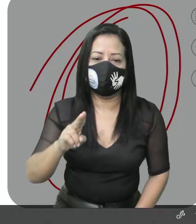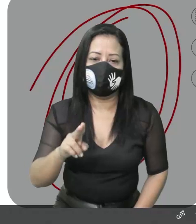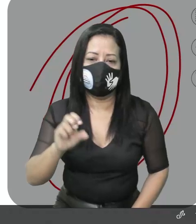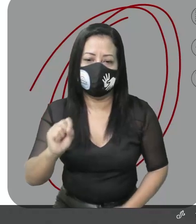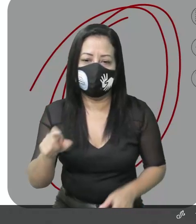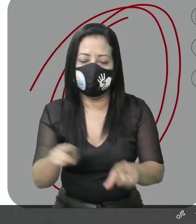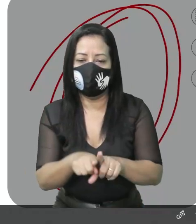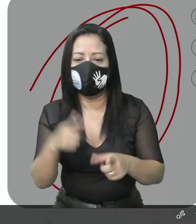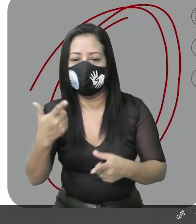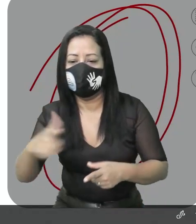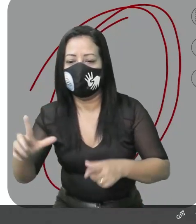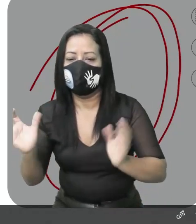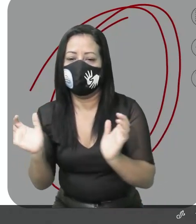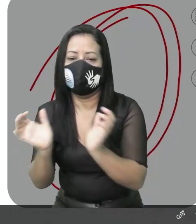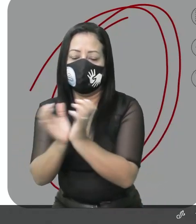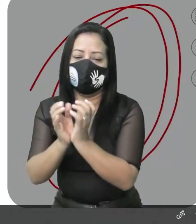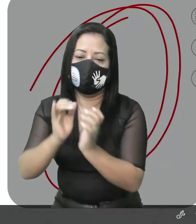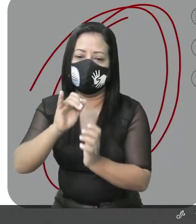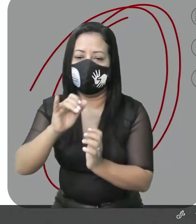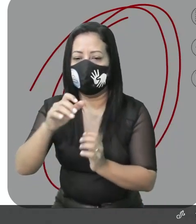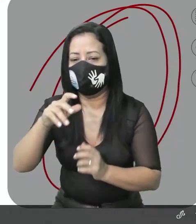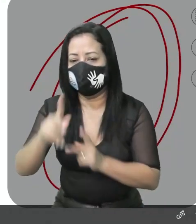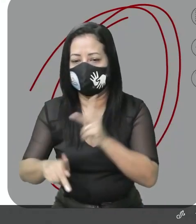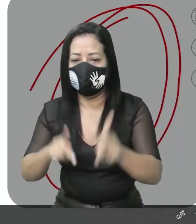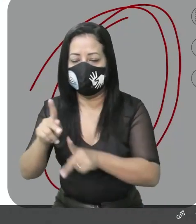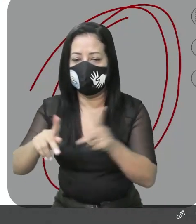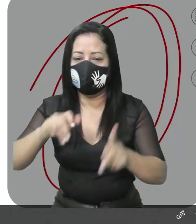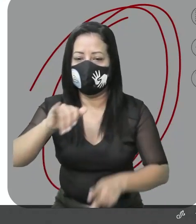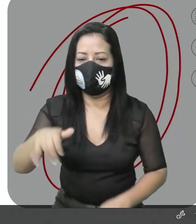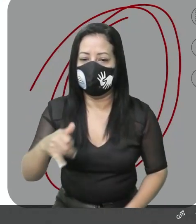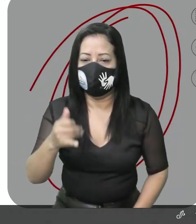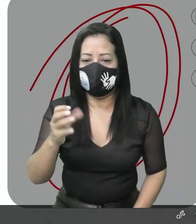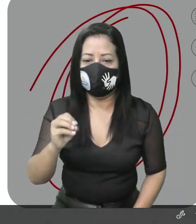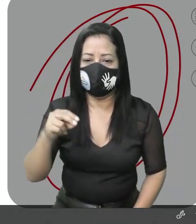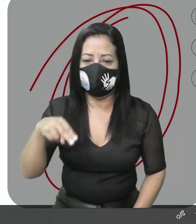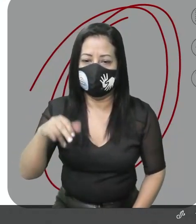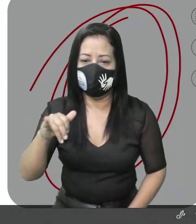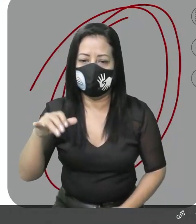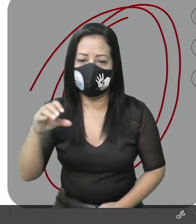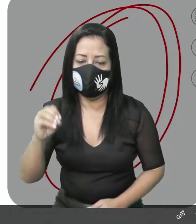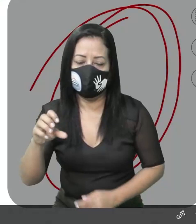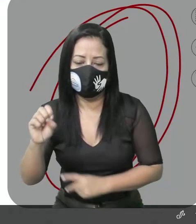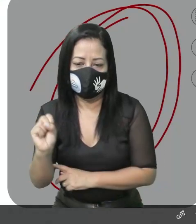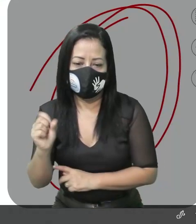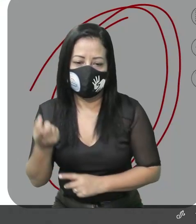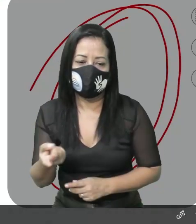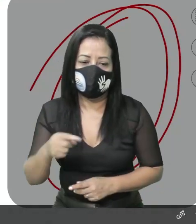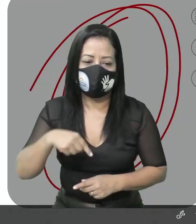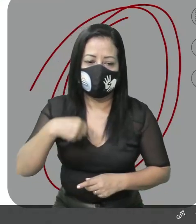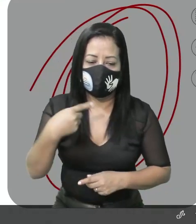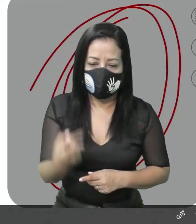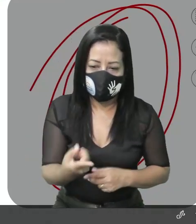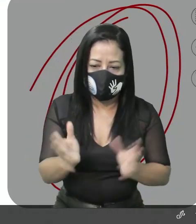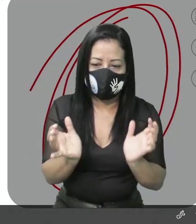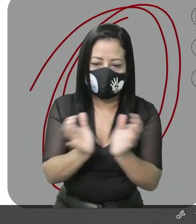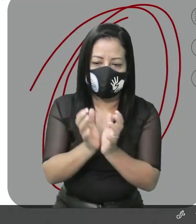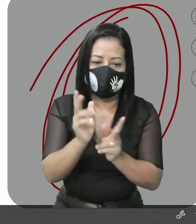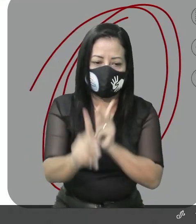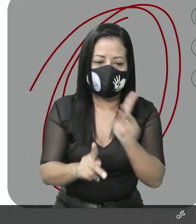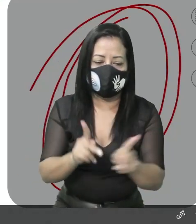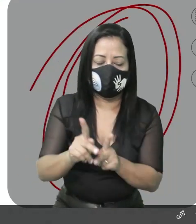1700 a.C. vai fundar a cidade de Atenas. E nós temos os eólios, que